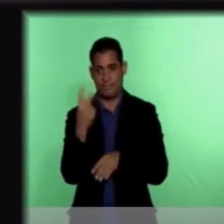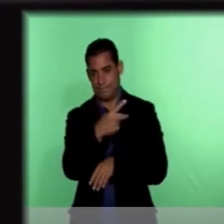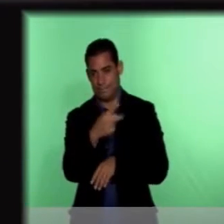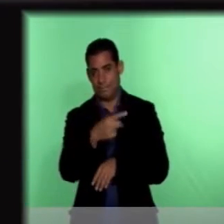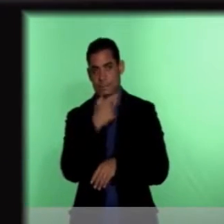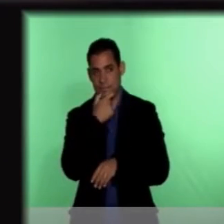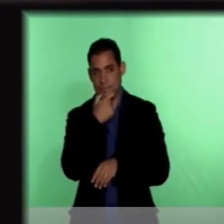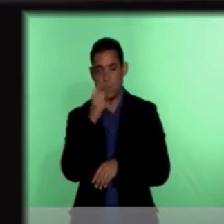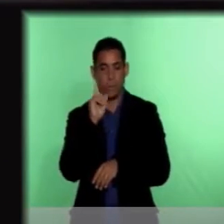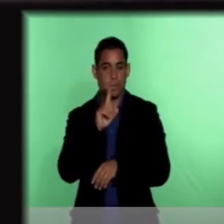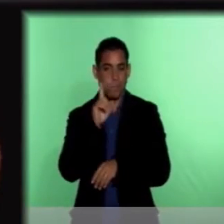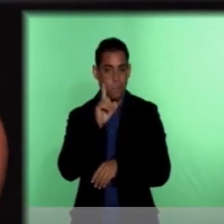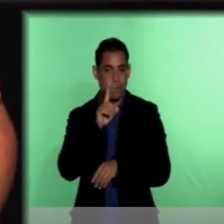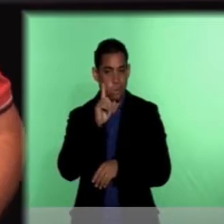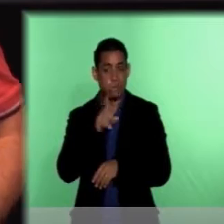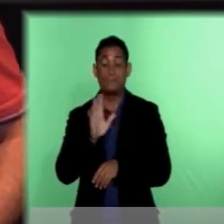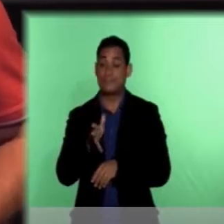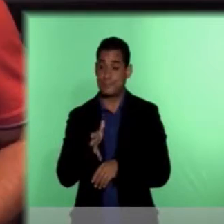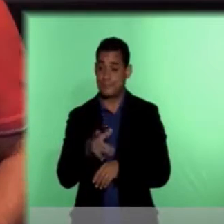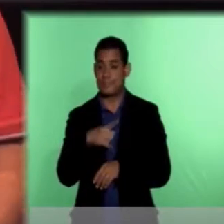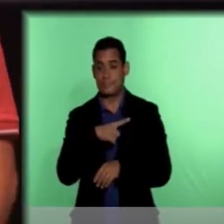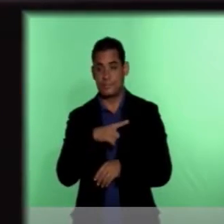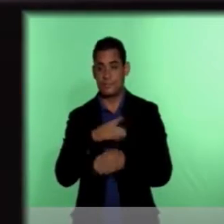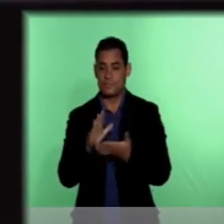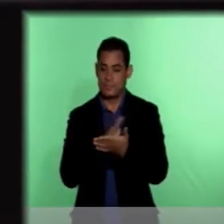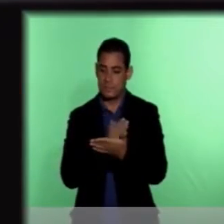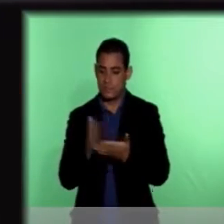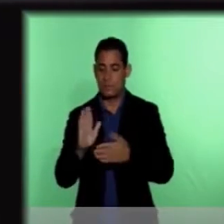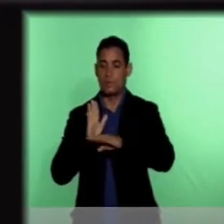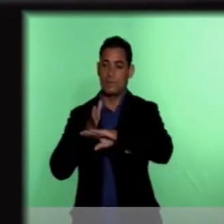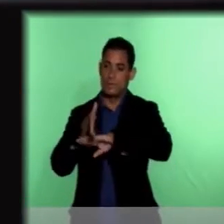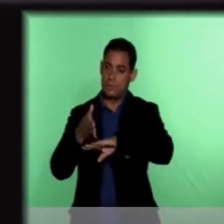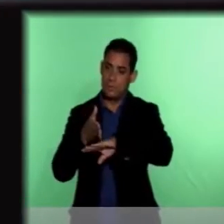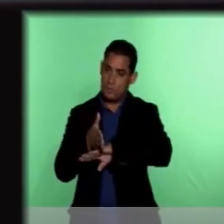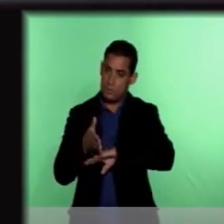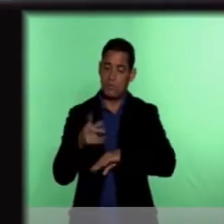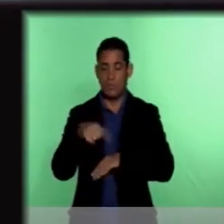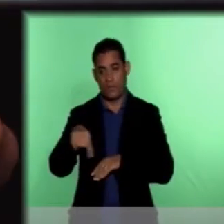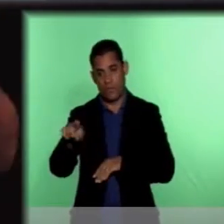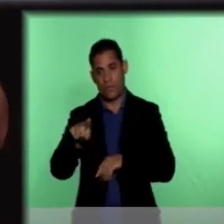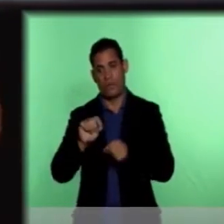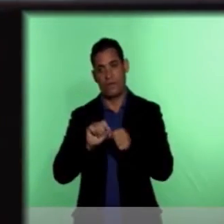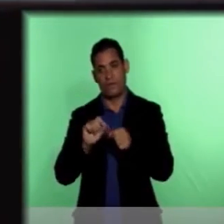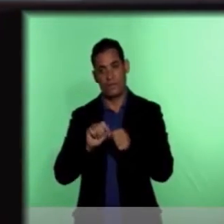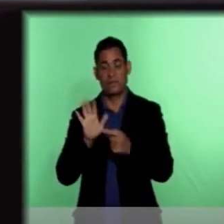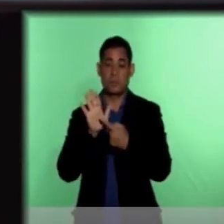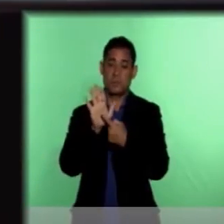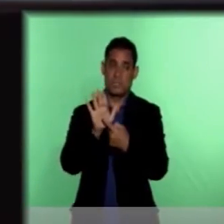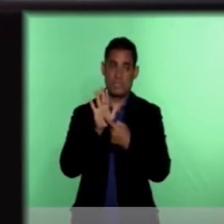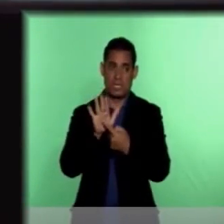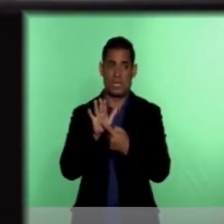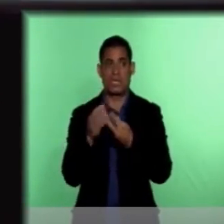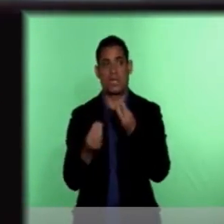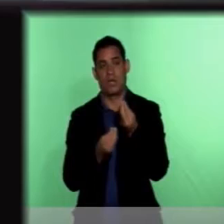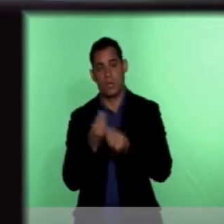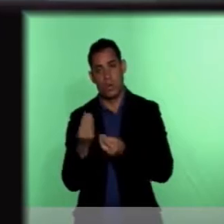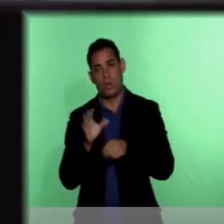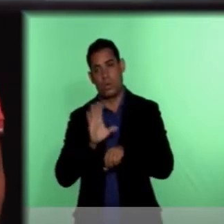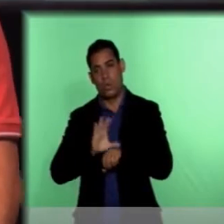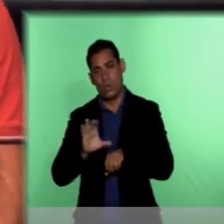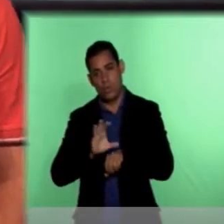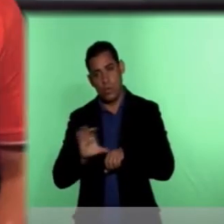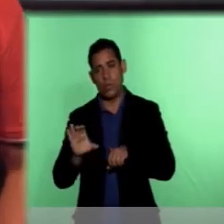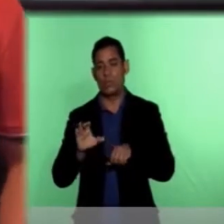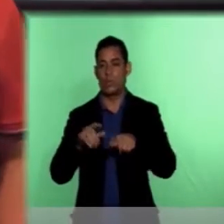Mas a gente deve ter algum grau de participação nesse evento, até para apresentar a questão do custo